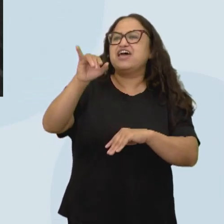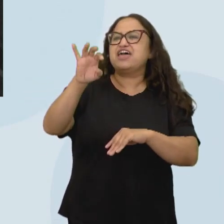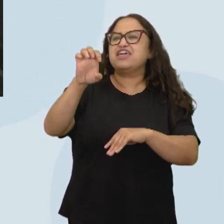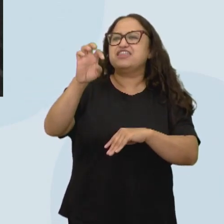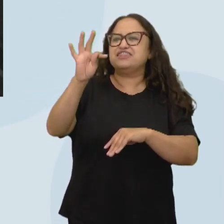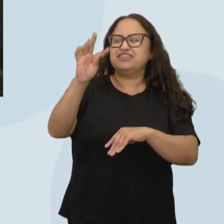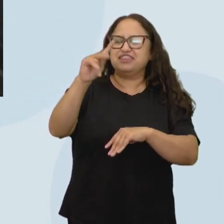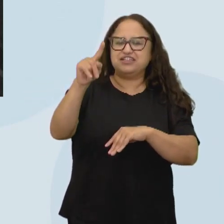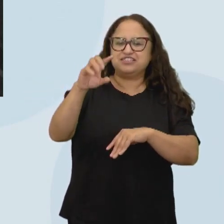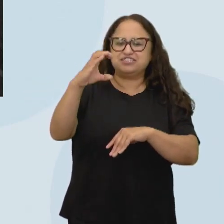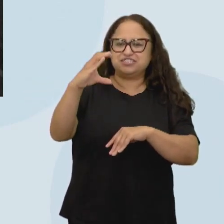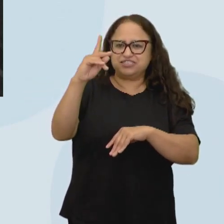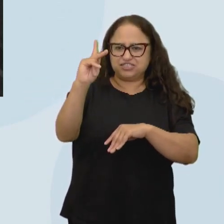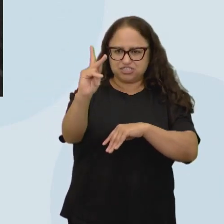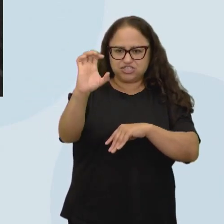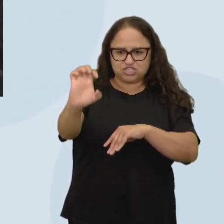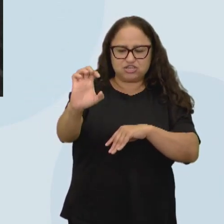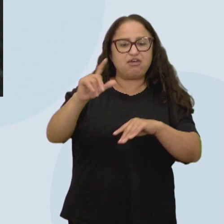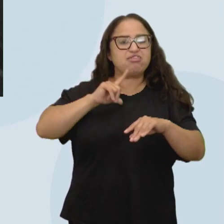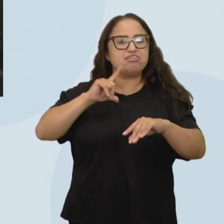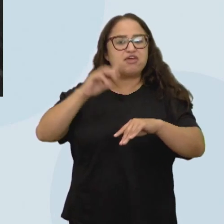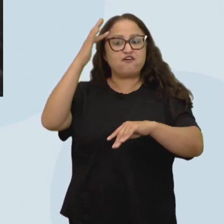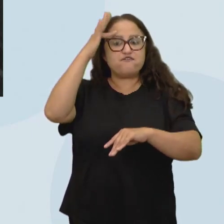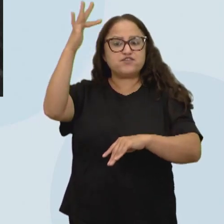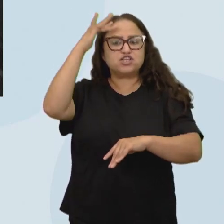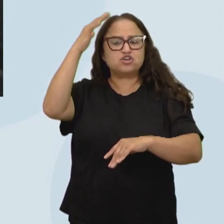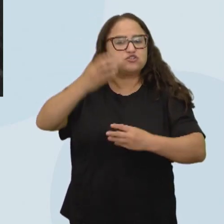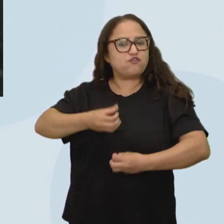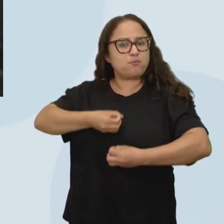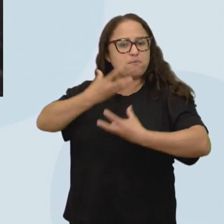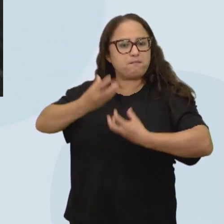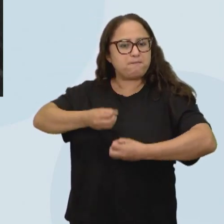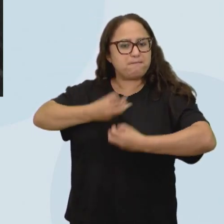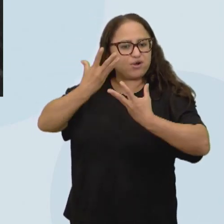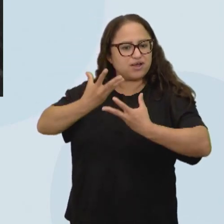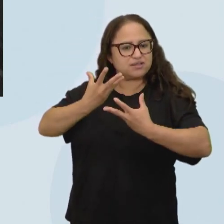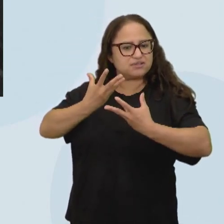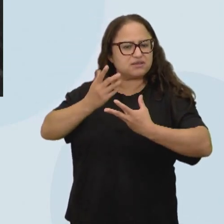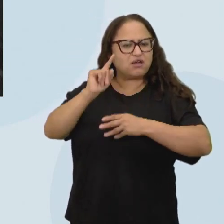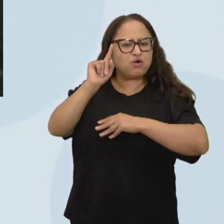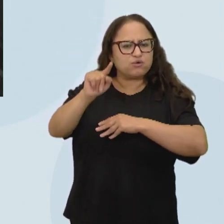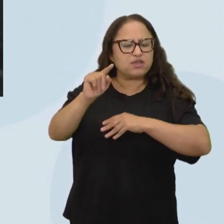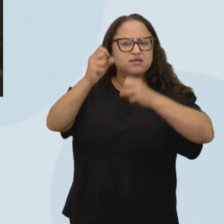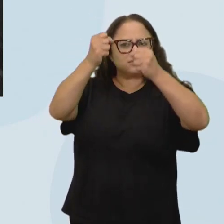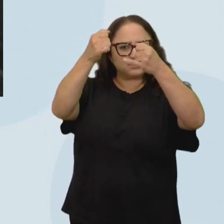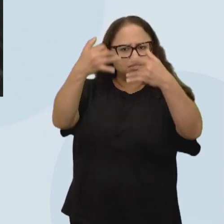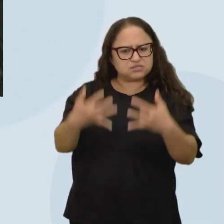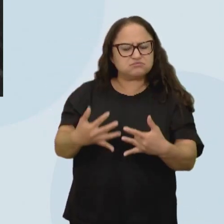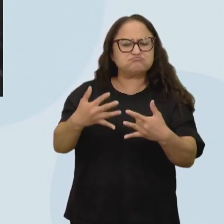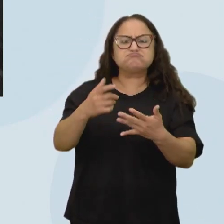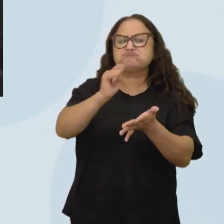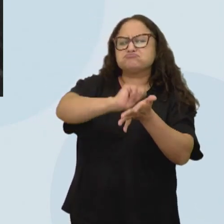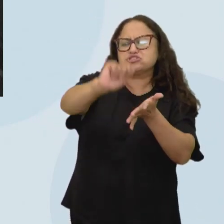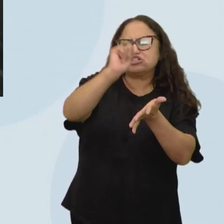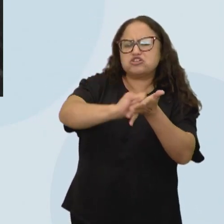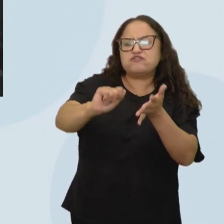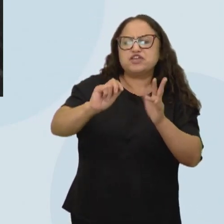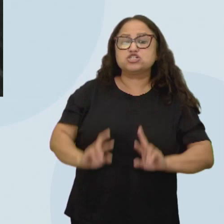XIX, que é chamado de filósofo-poeta, e que escrevia de uma